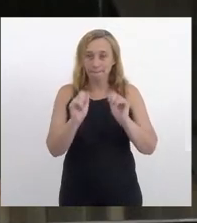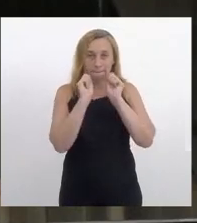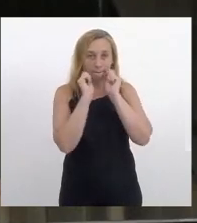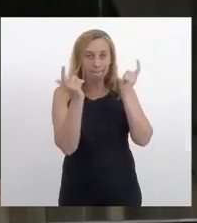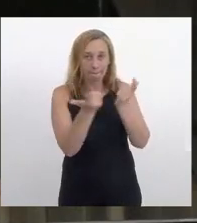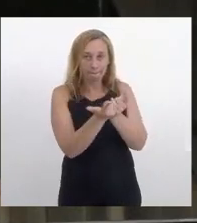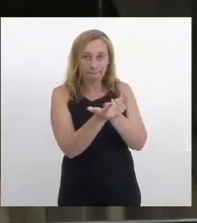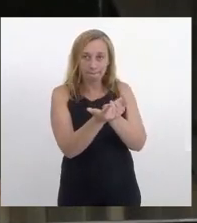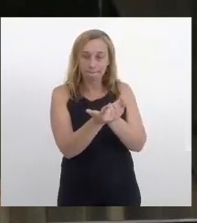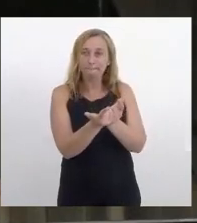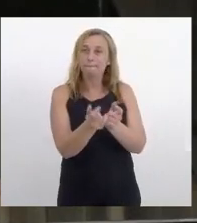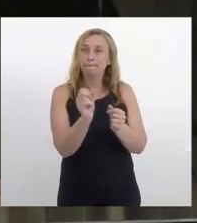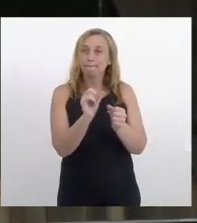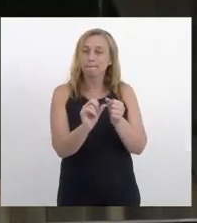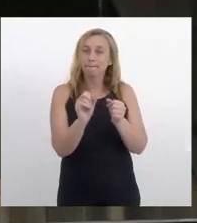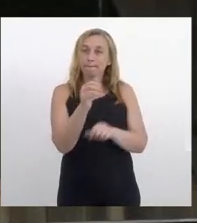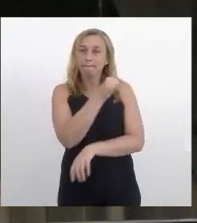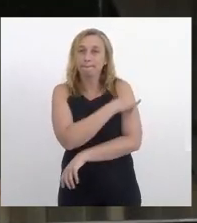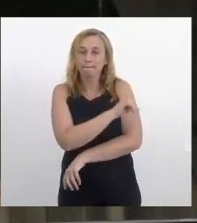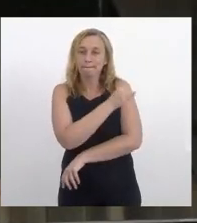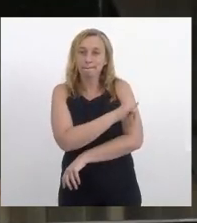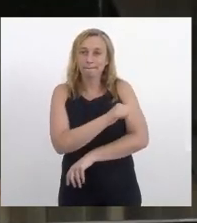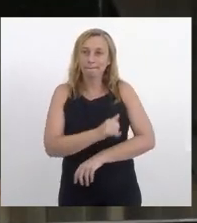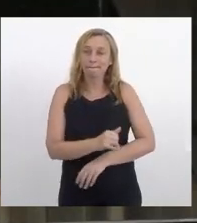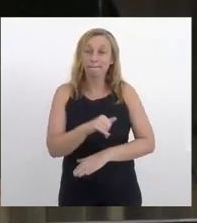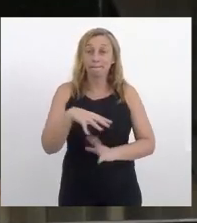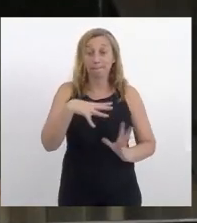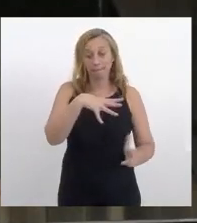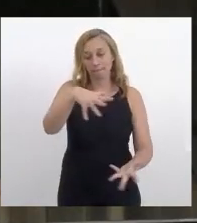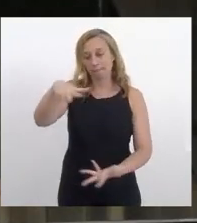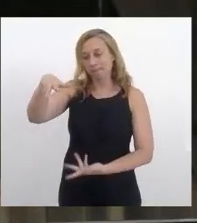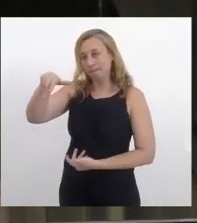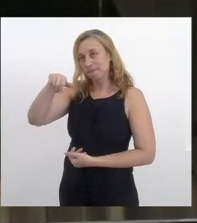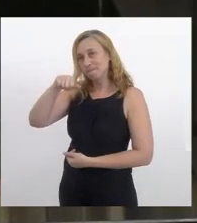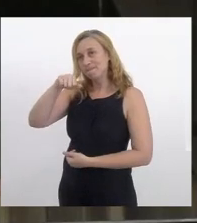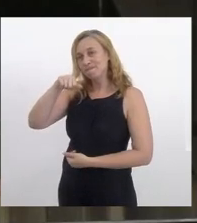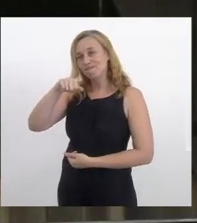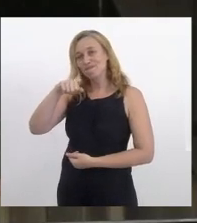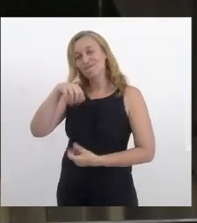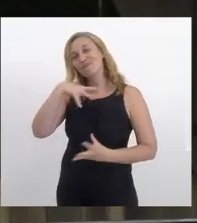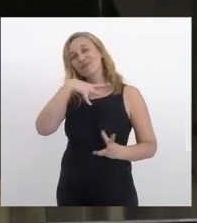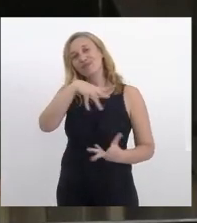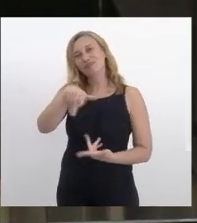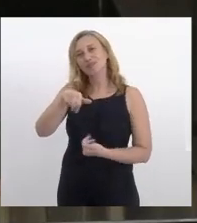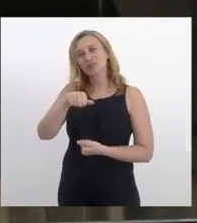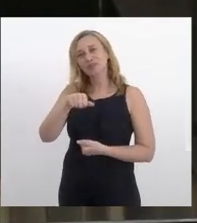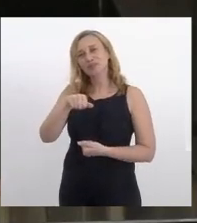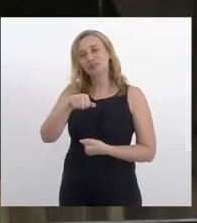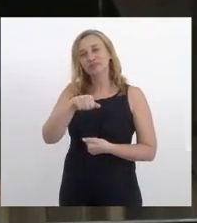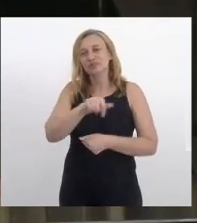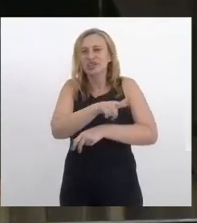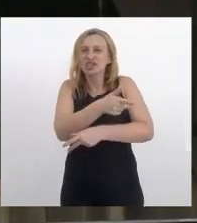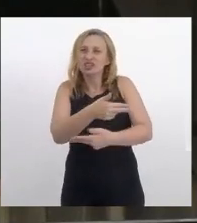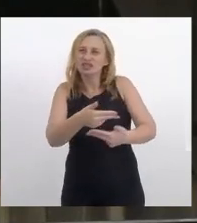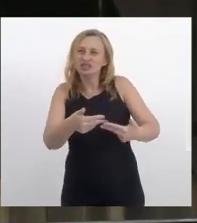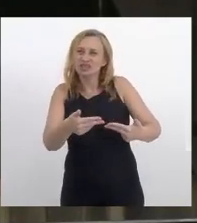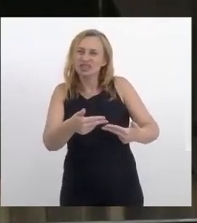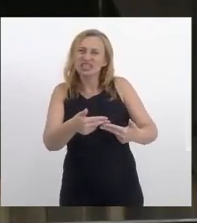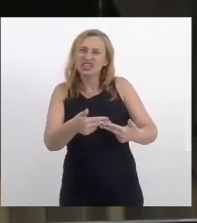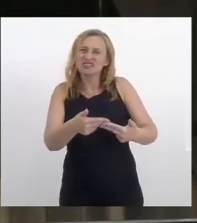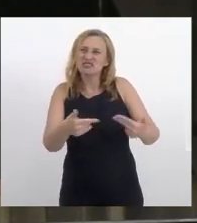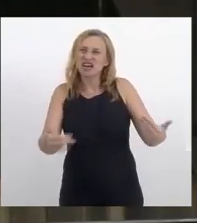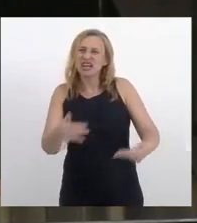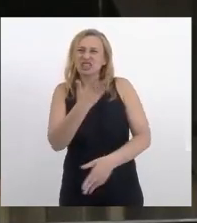dá para o Rio de Janeiro e para o mundo, é que no mundo tão polarizado, tão cheio de